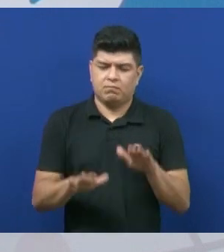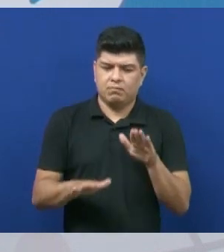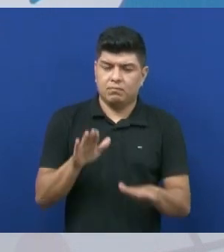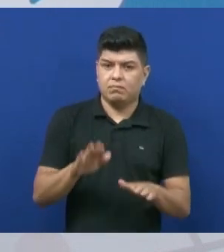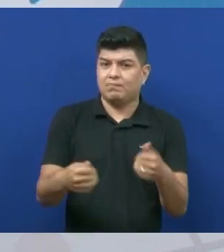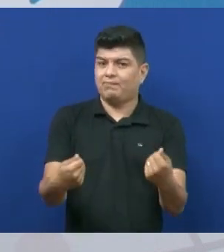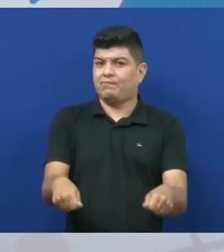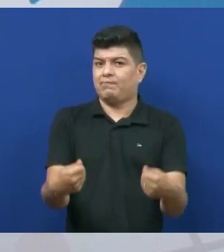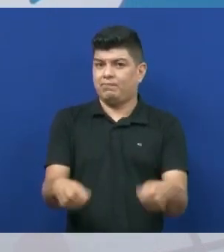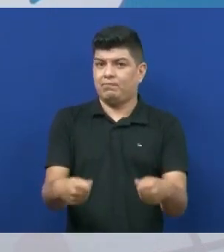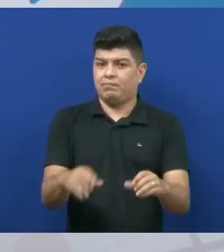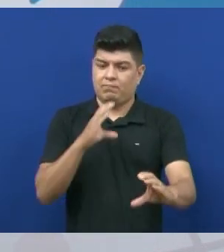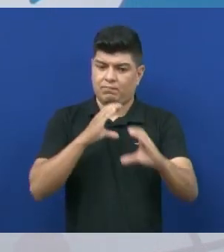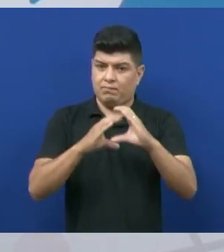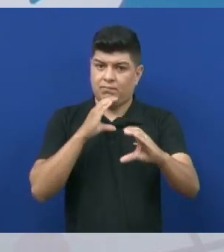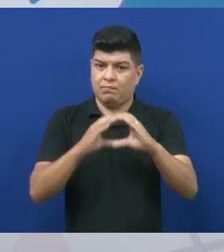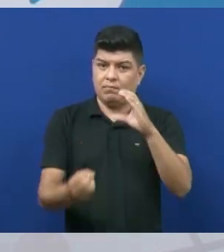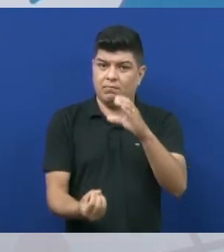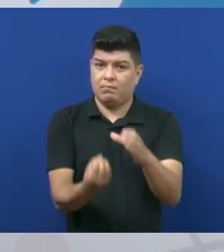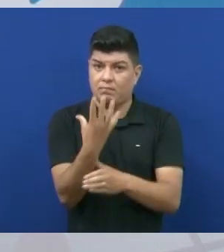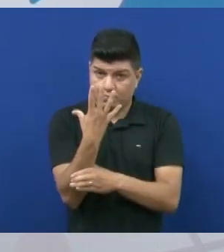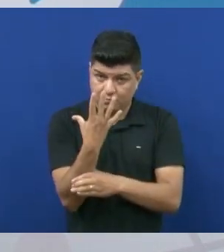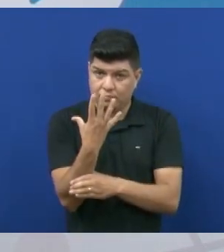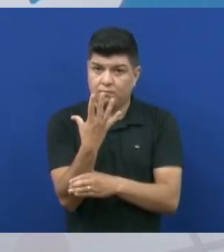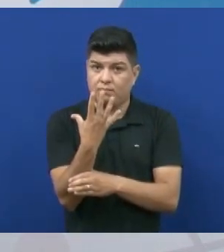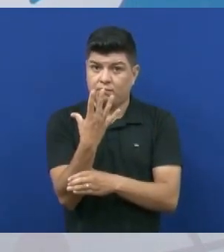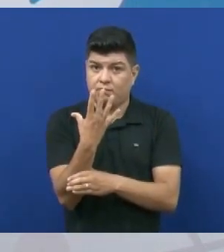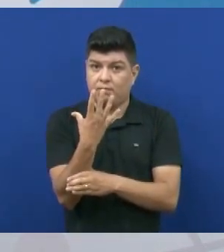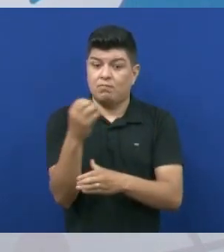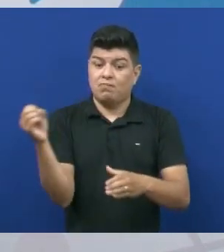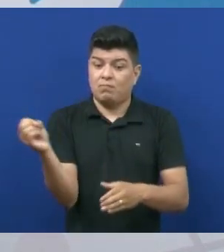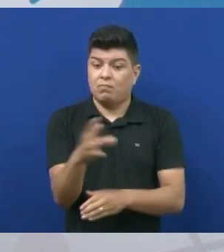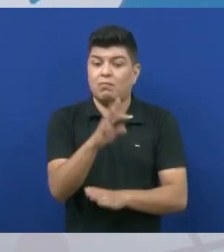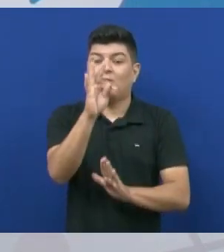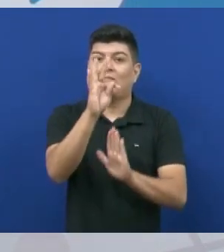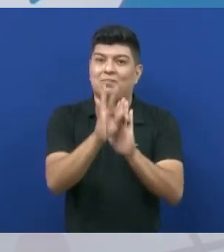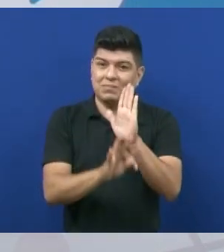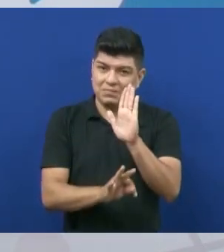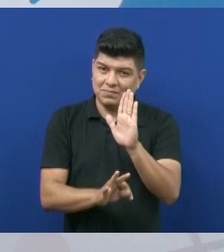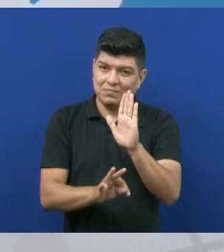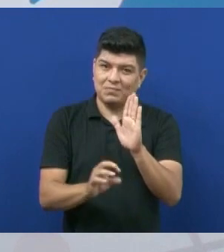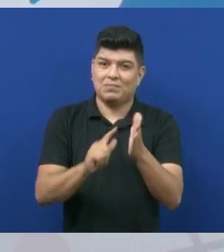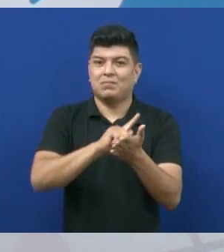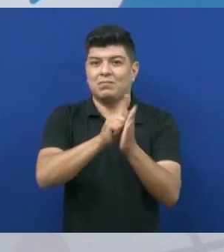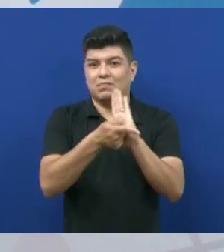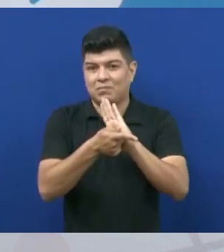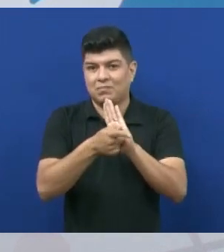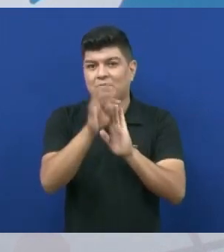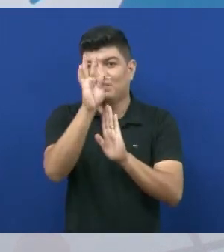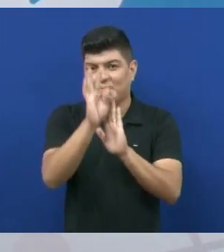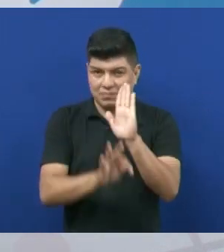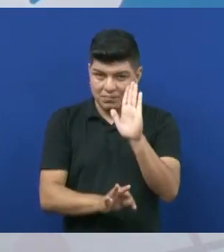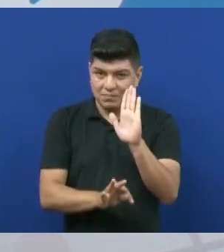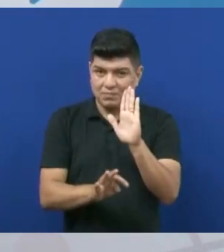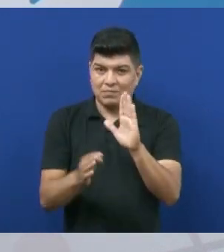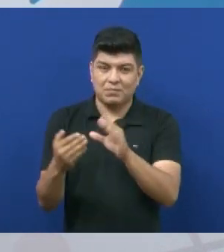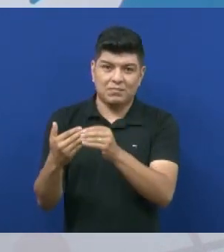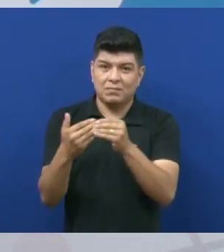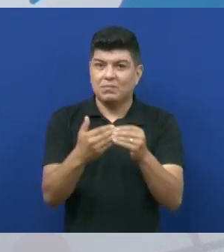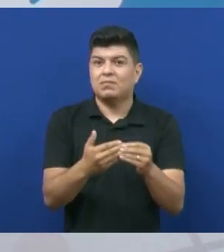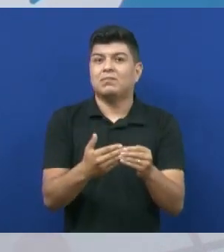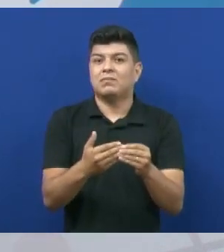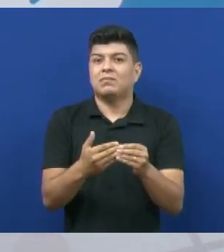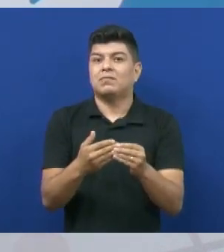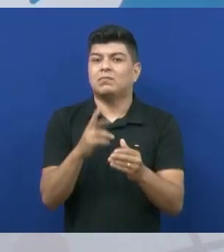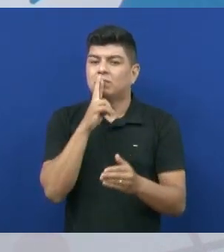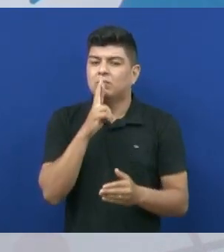da necessidade comunicativa que surgem novos textos ou novos gêneros textuais que vêm justamente